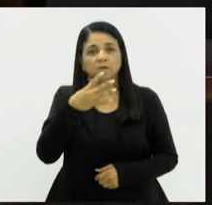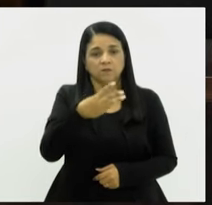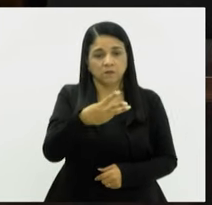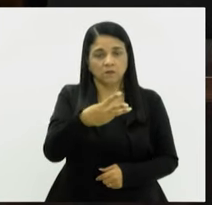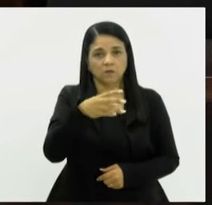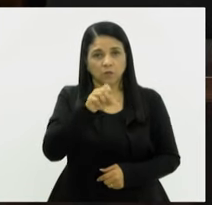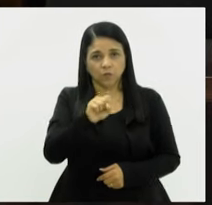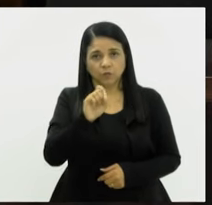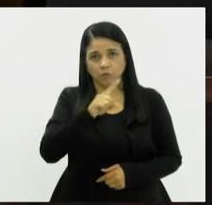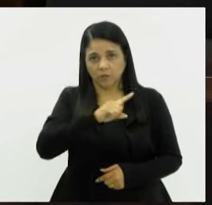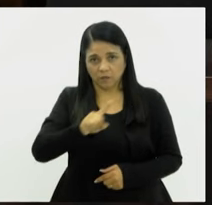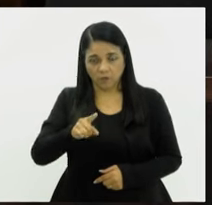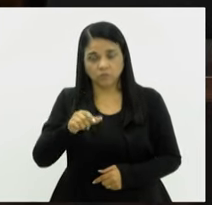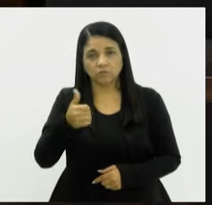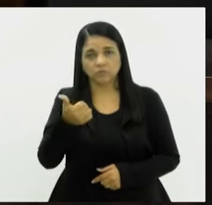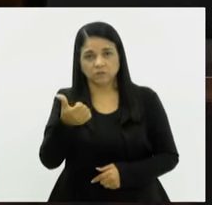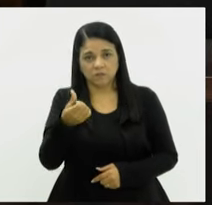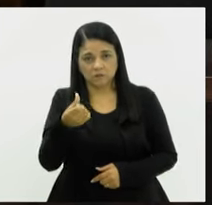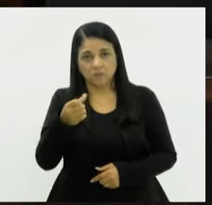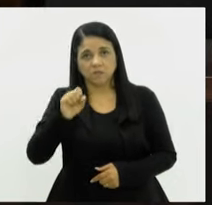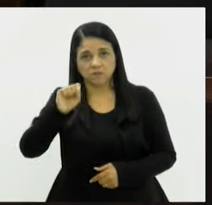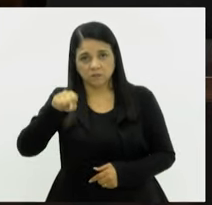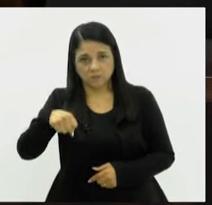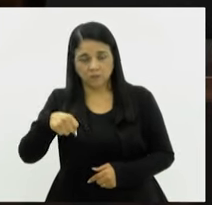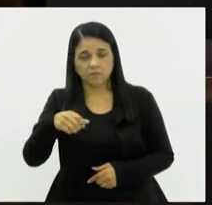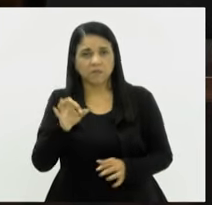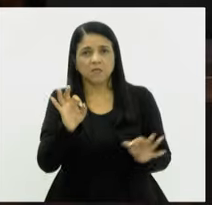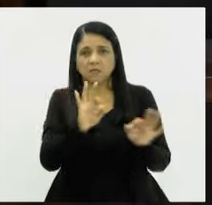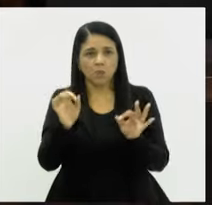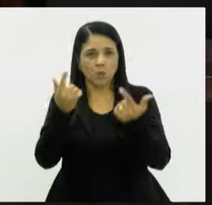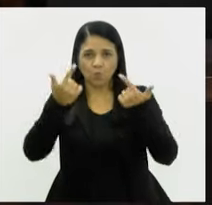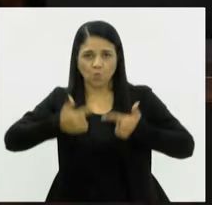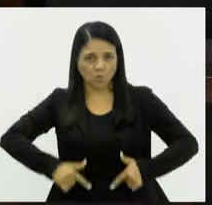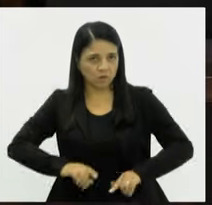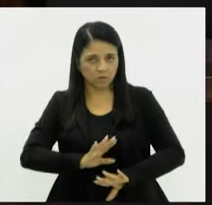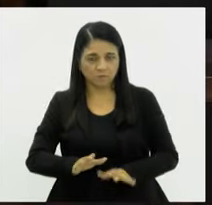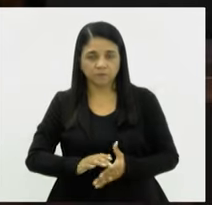não, 16 sim e nenhuma abstenção.